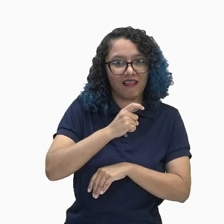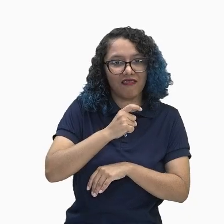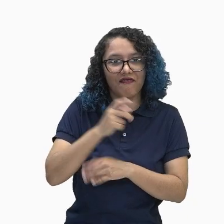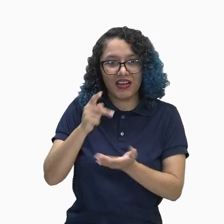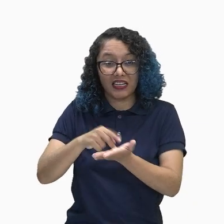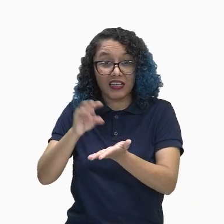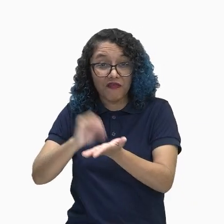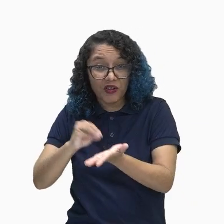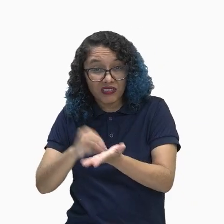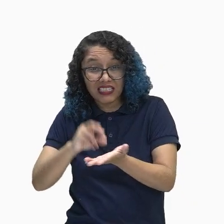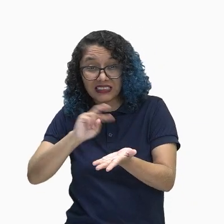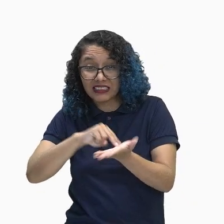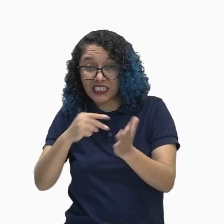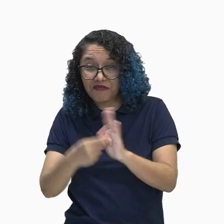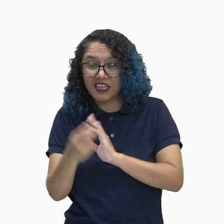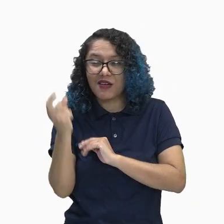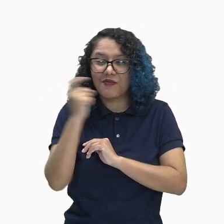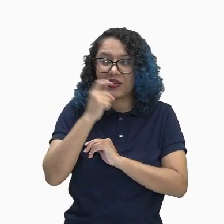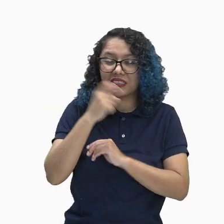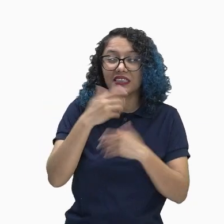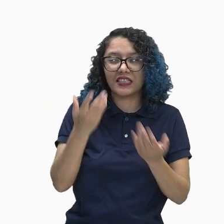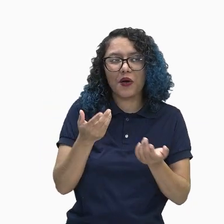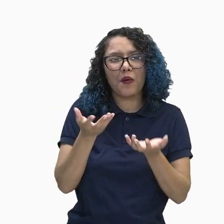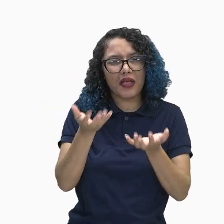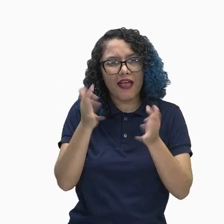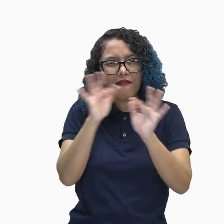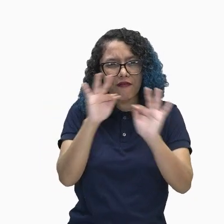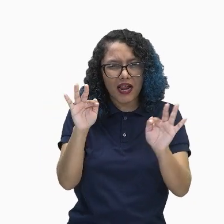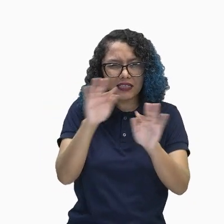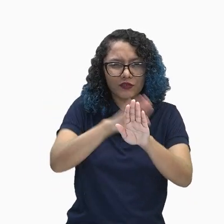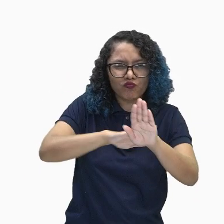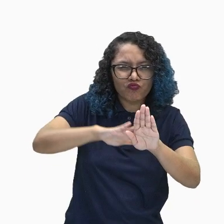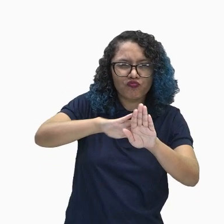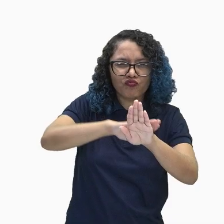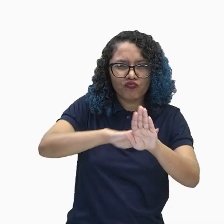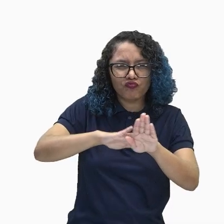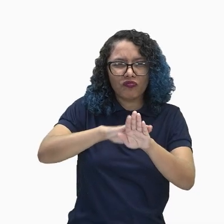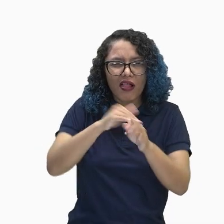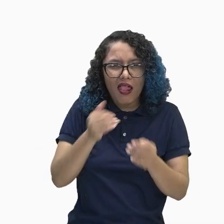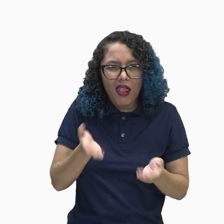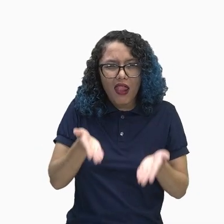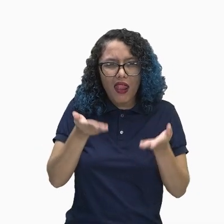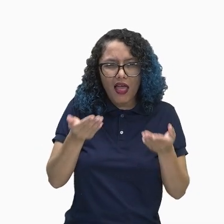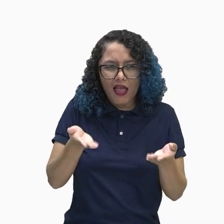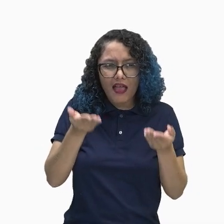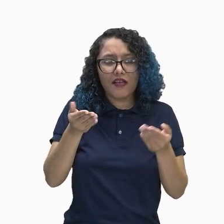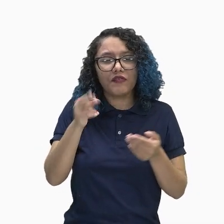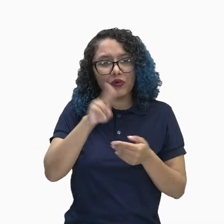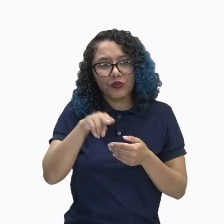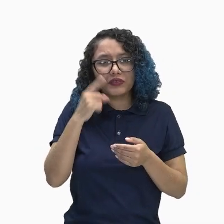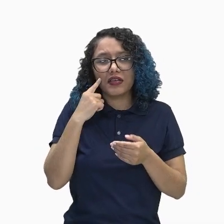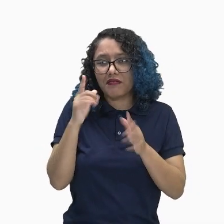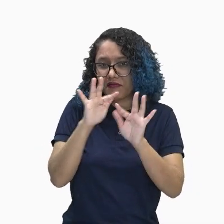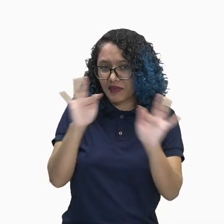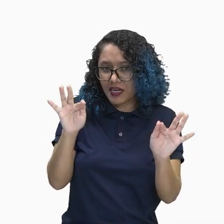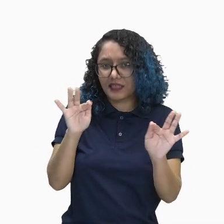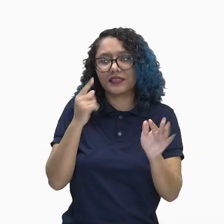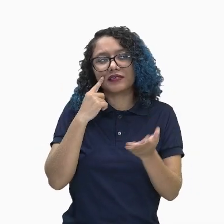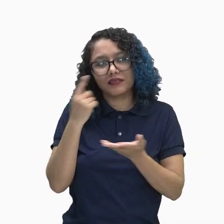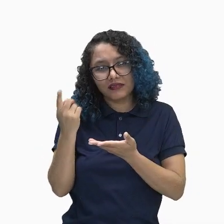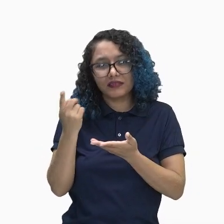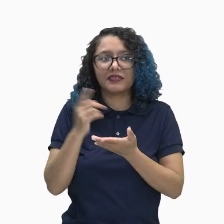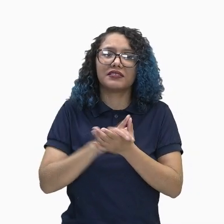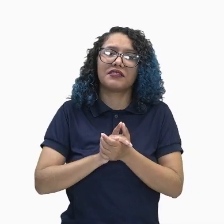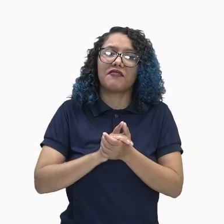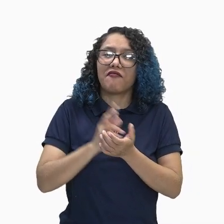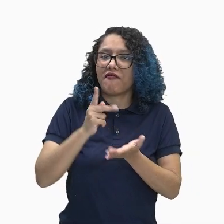Então, como você quer suavizar a mensagem, você usa toda essa frase para dizer que ela mentiu. Ou